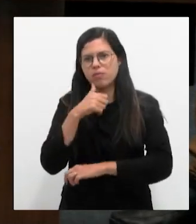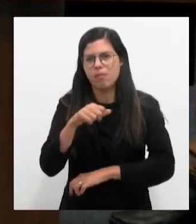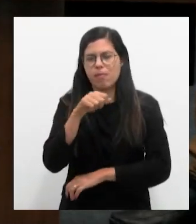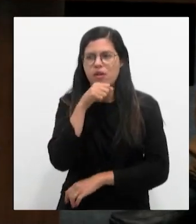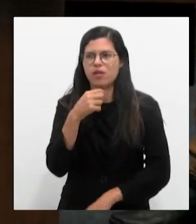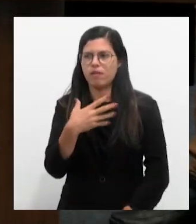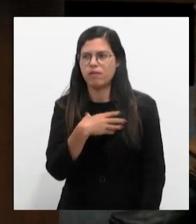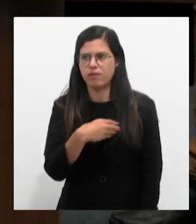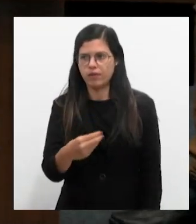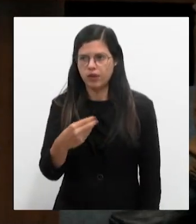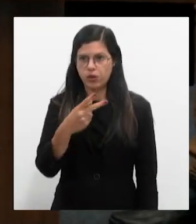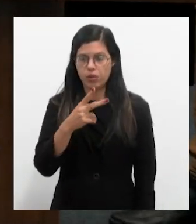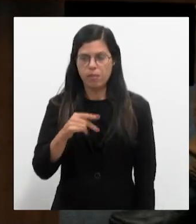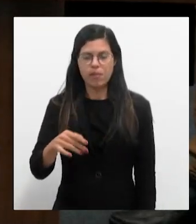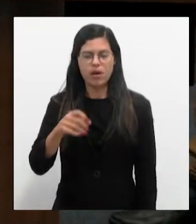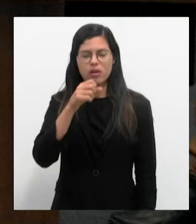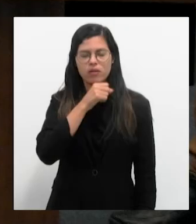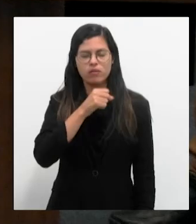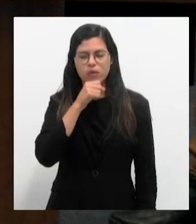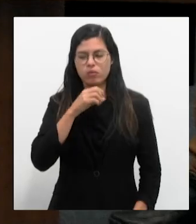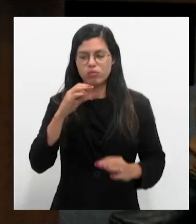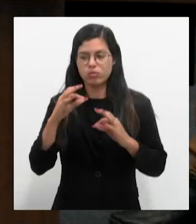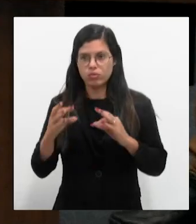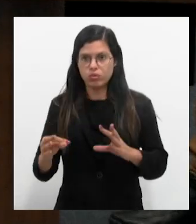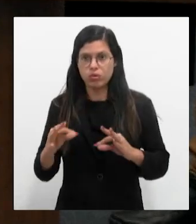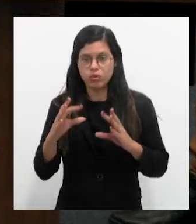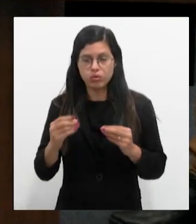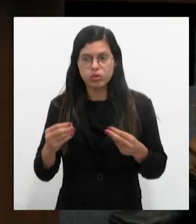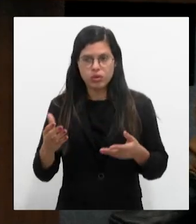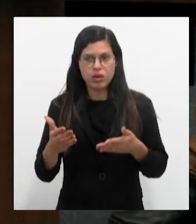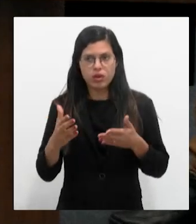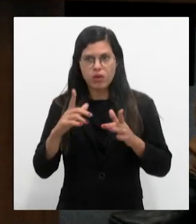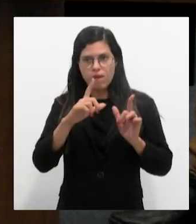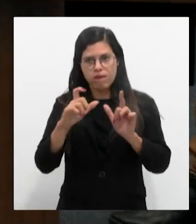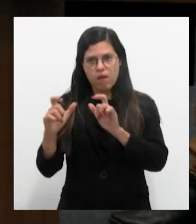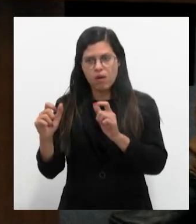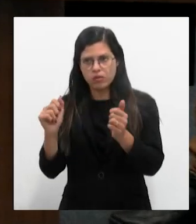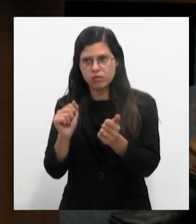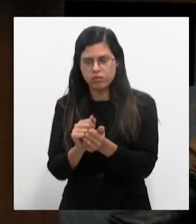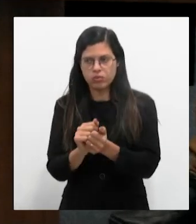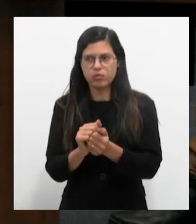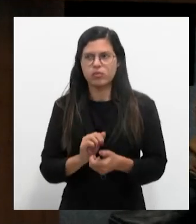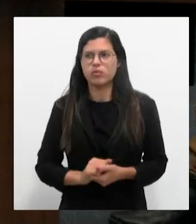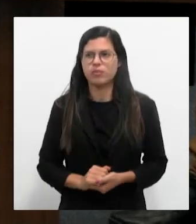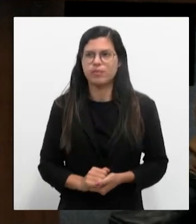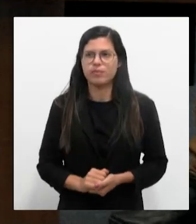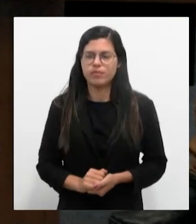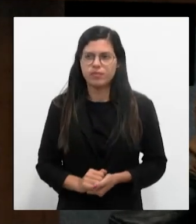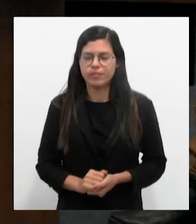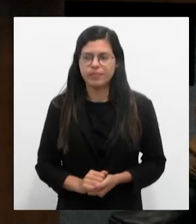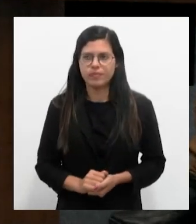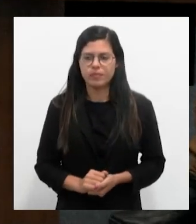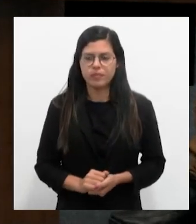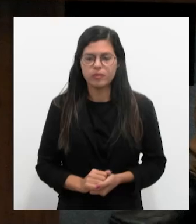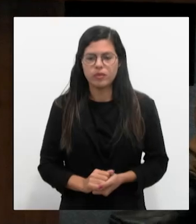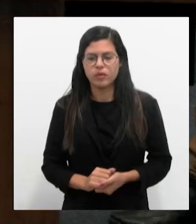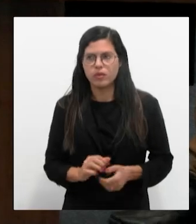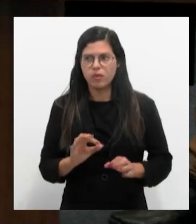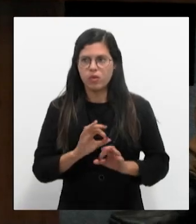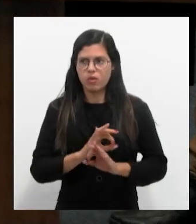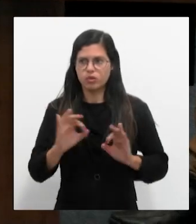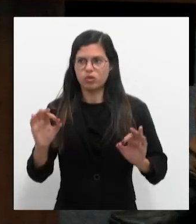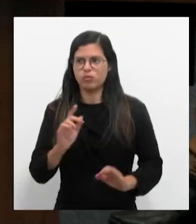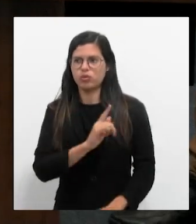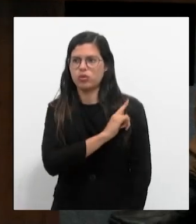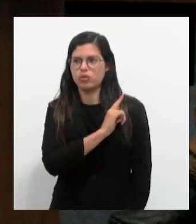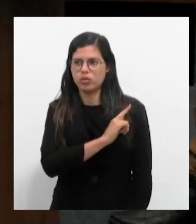filho, pai, avô, todo mundo queria fazer foto com o Bandeira, né? Realmente ele foi um ótimo gestor. Aliás,